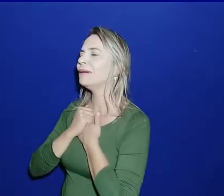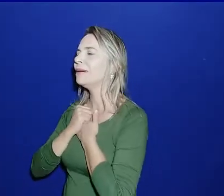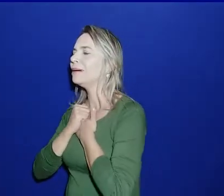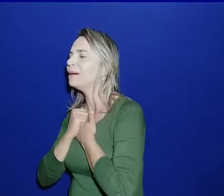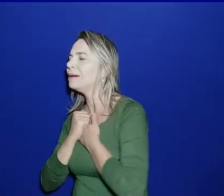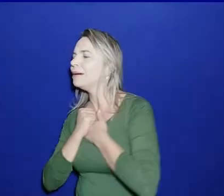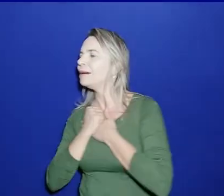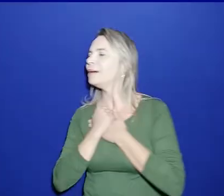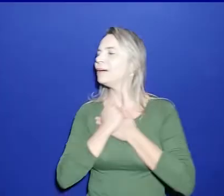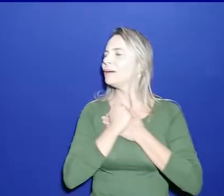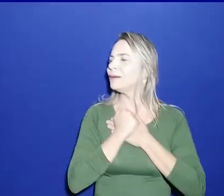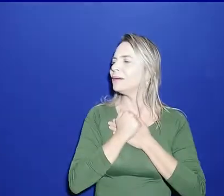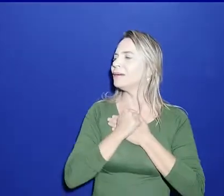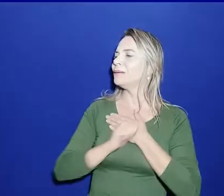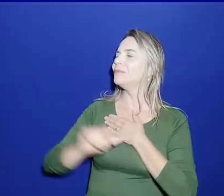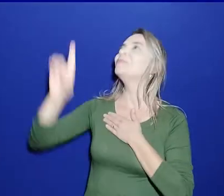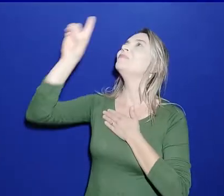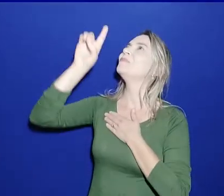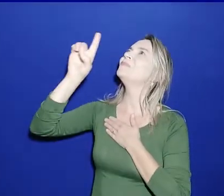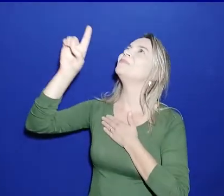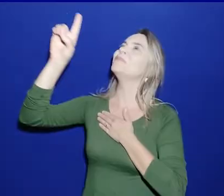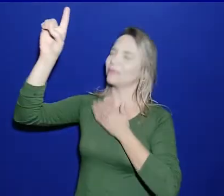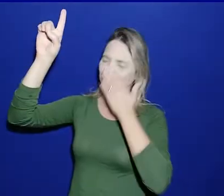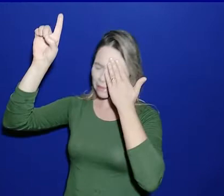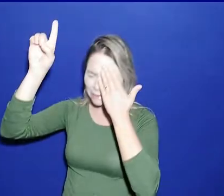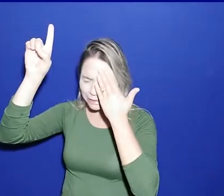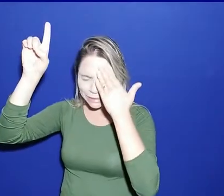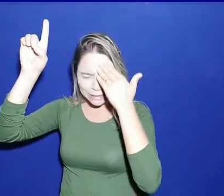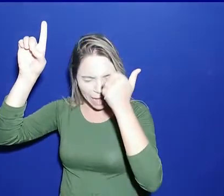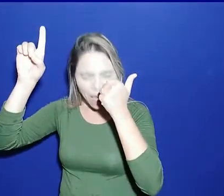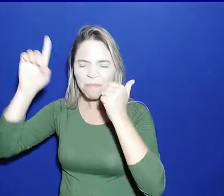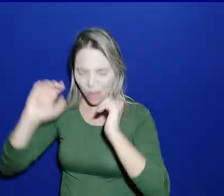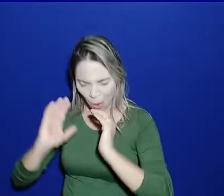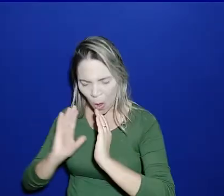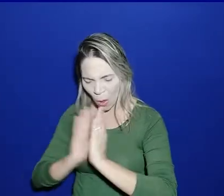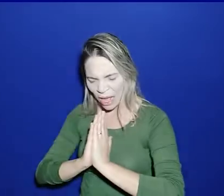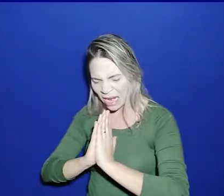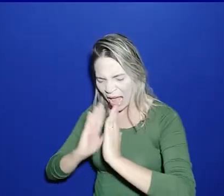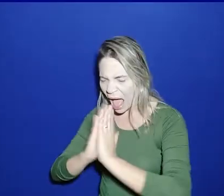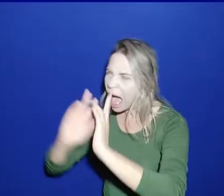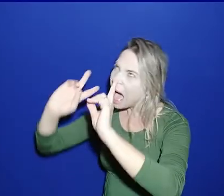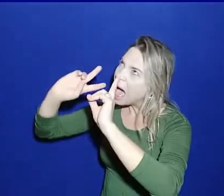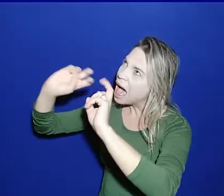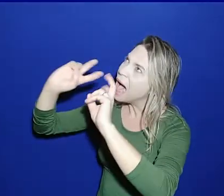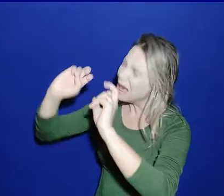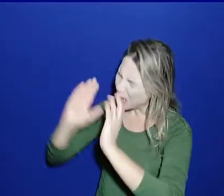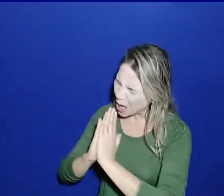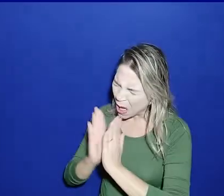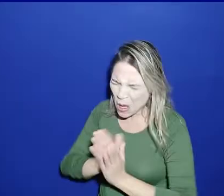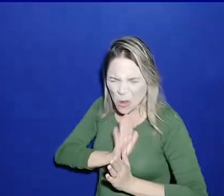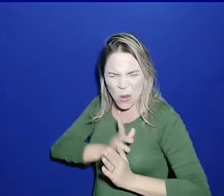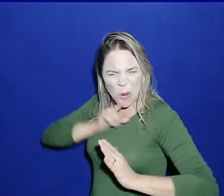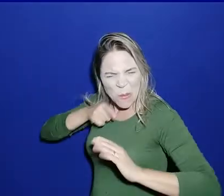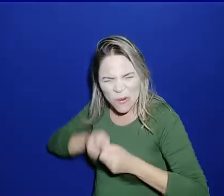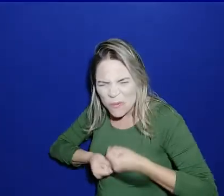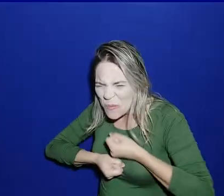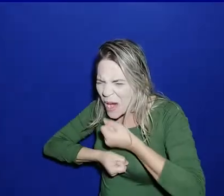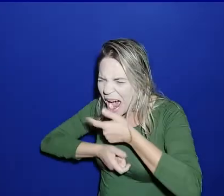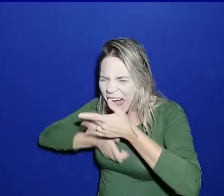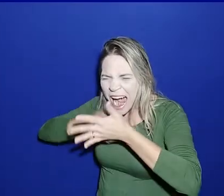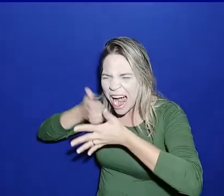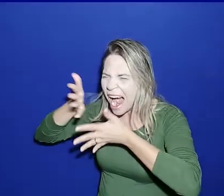Pai. Deus sabe quando a oração sincera